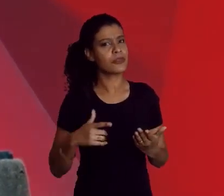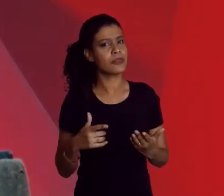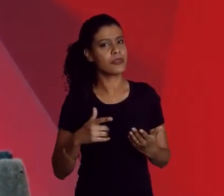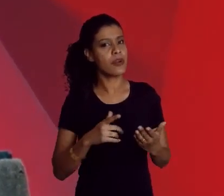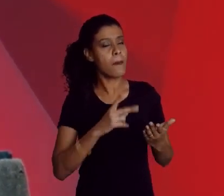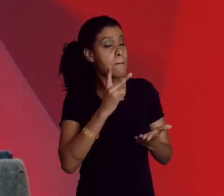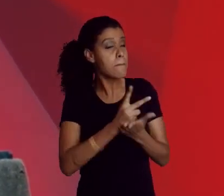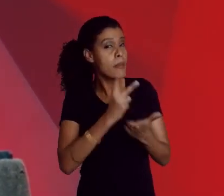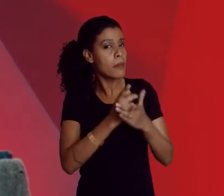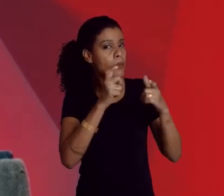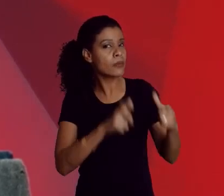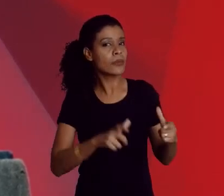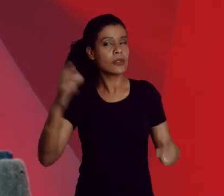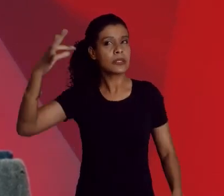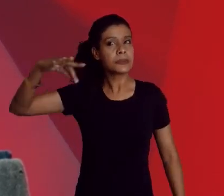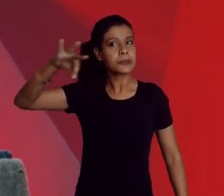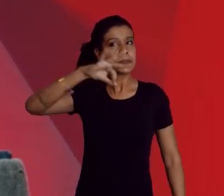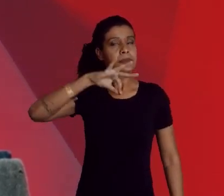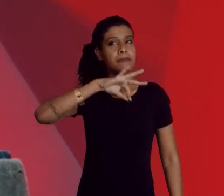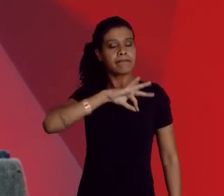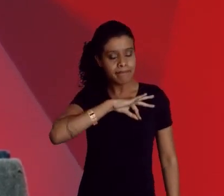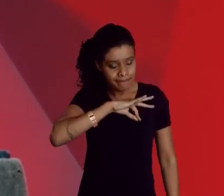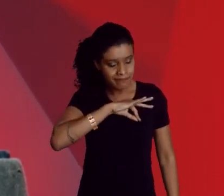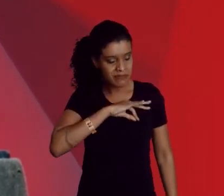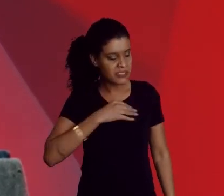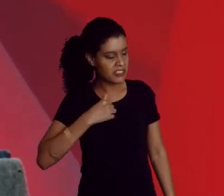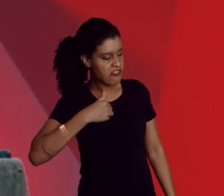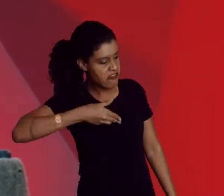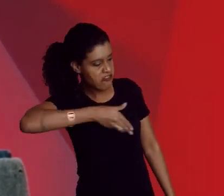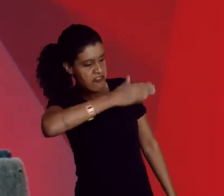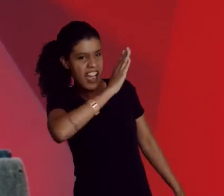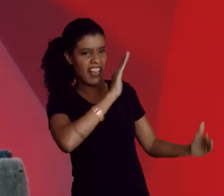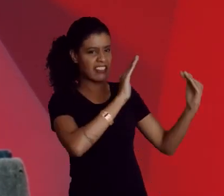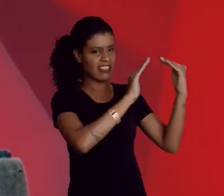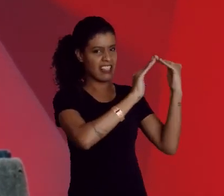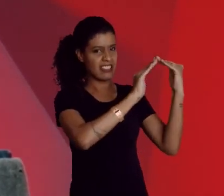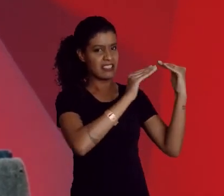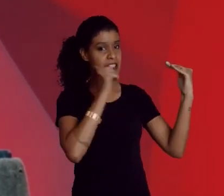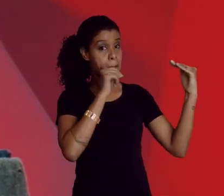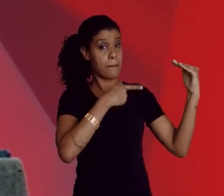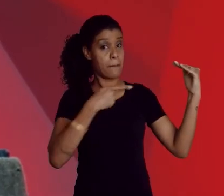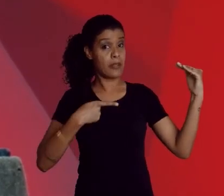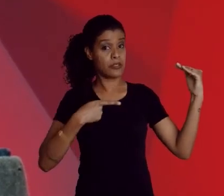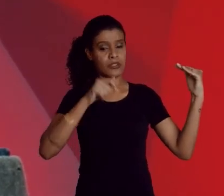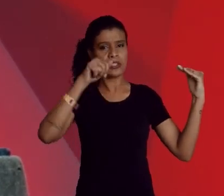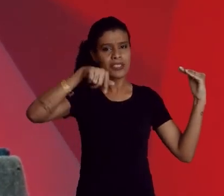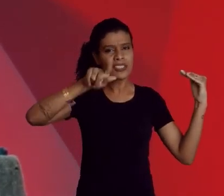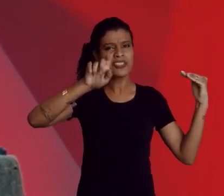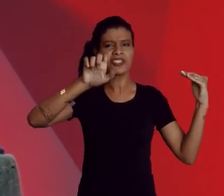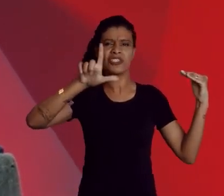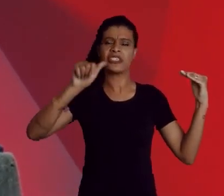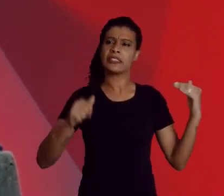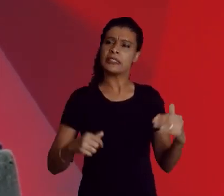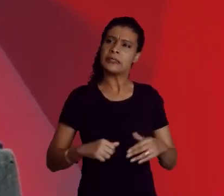casa da pastora Anja. Aí eu, nem conheço, sei nem o que a mulher faz, que doideira é essa. E daí mais uma vez, aí eu peguei,